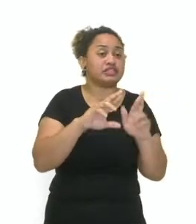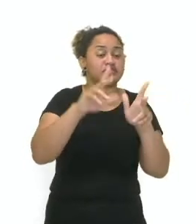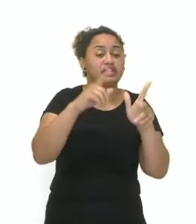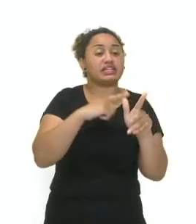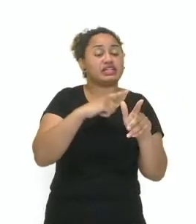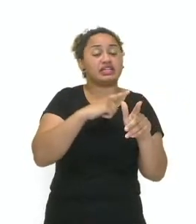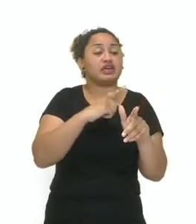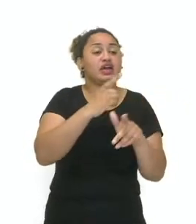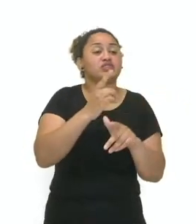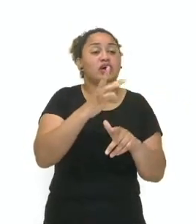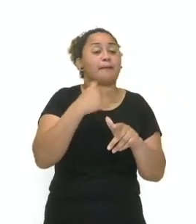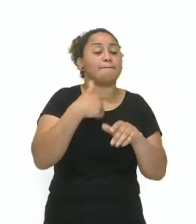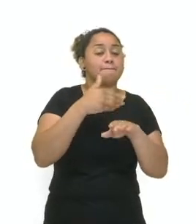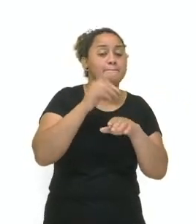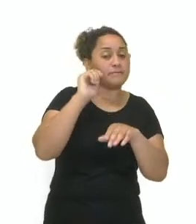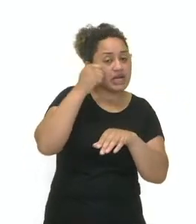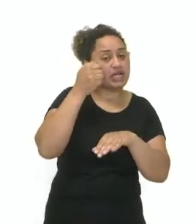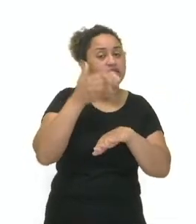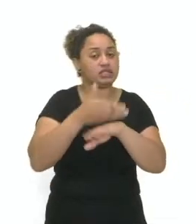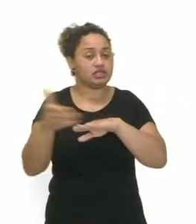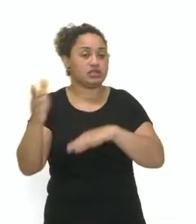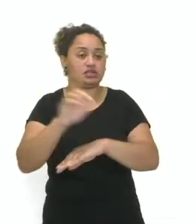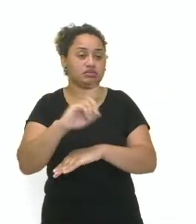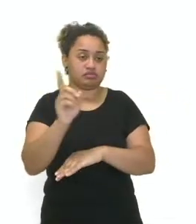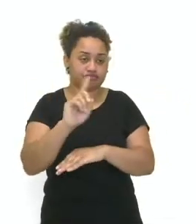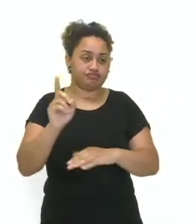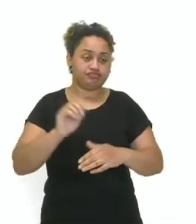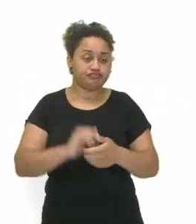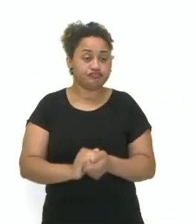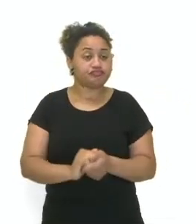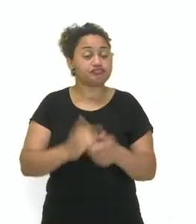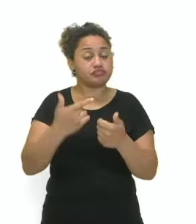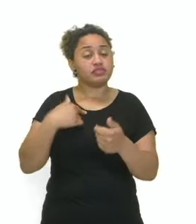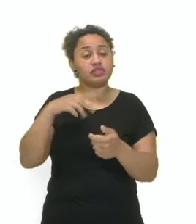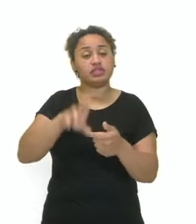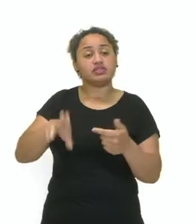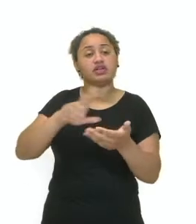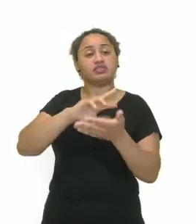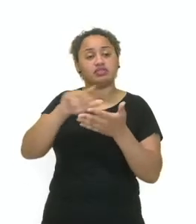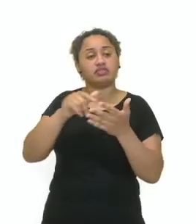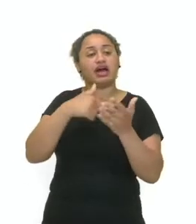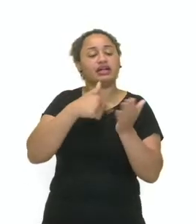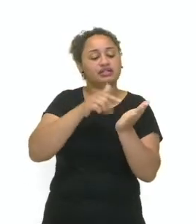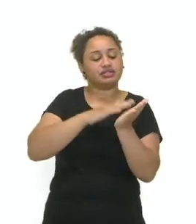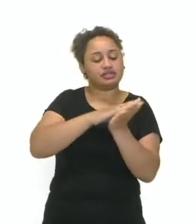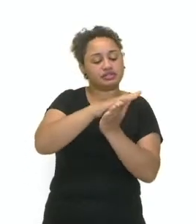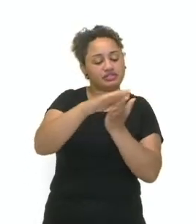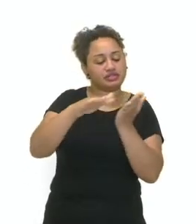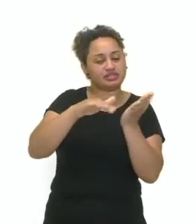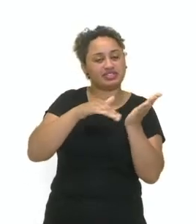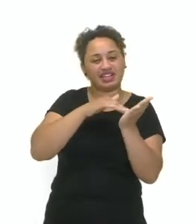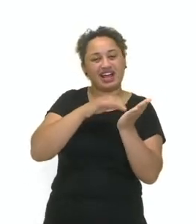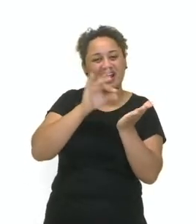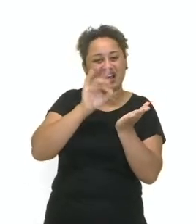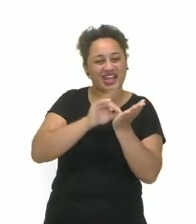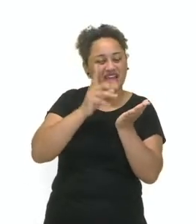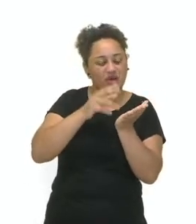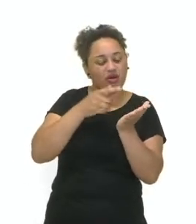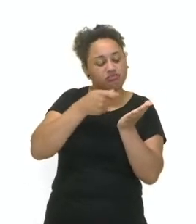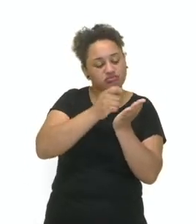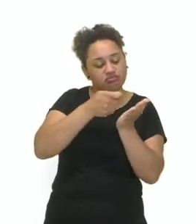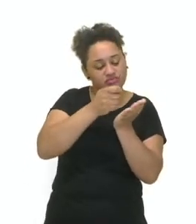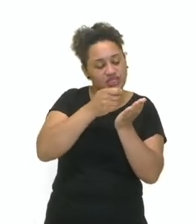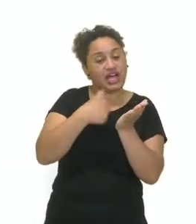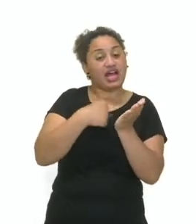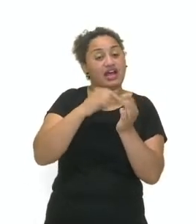uma cor, não é só preta e branca. Na cromoxilogravura são usadas várias matrizes, uma para cada cor, impressas